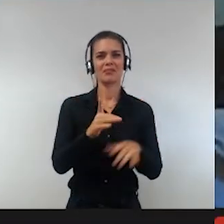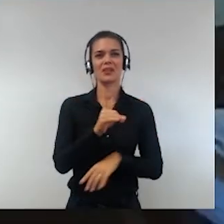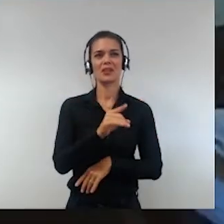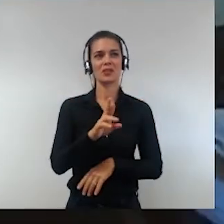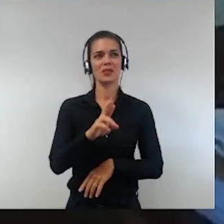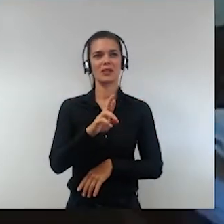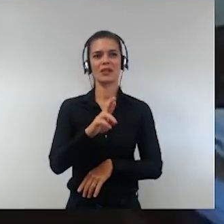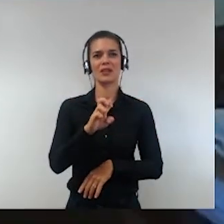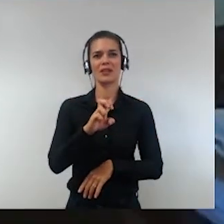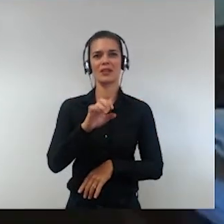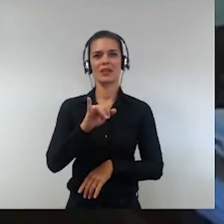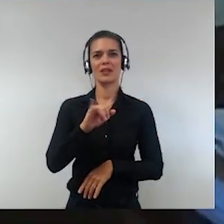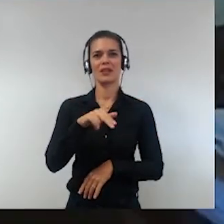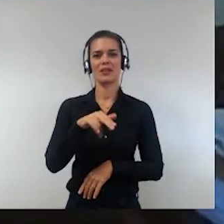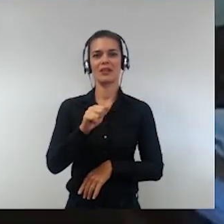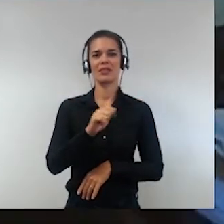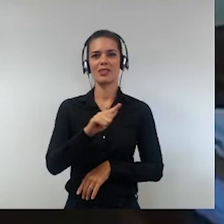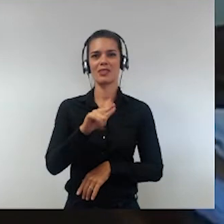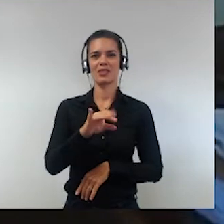pela explanação.